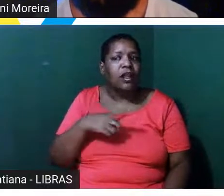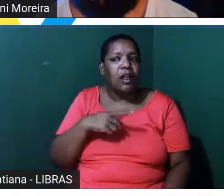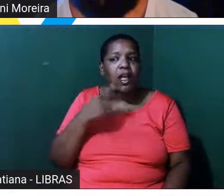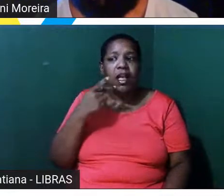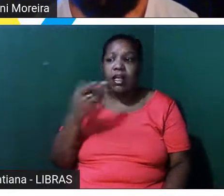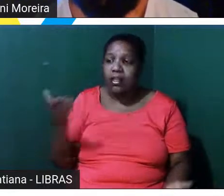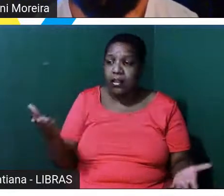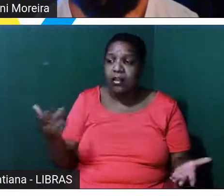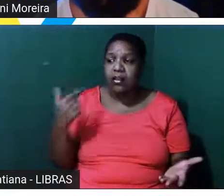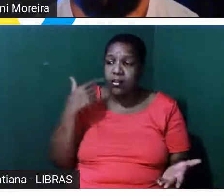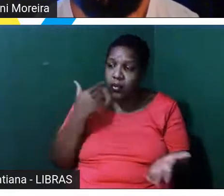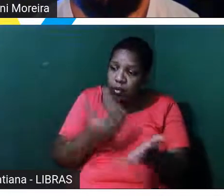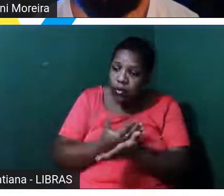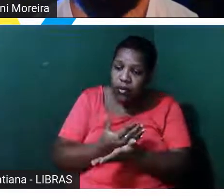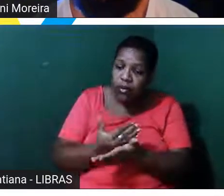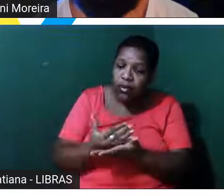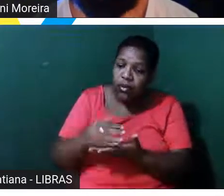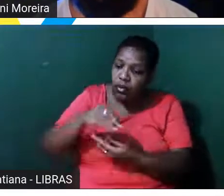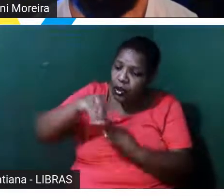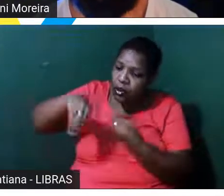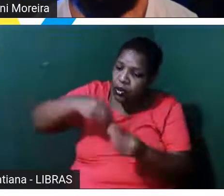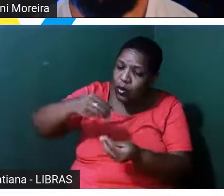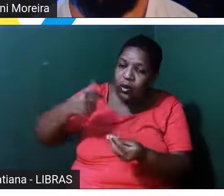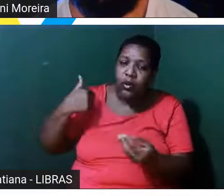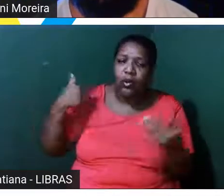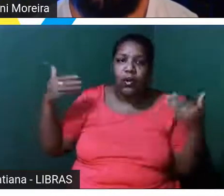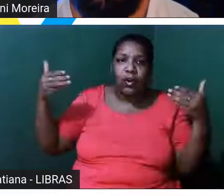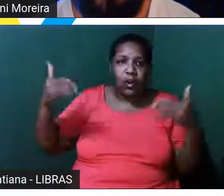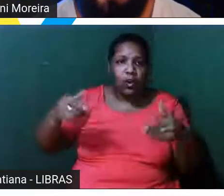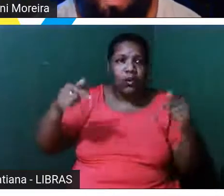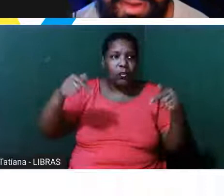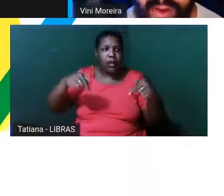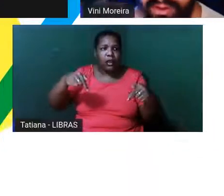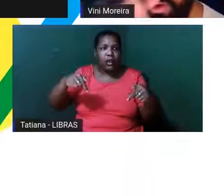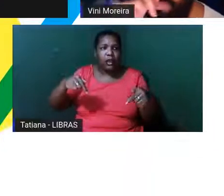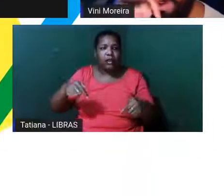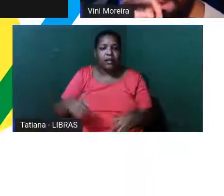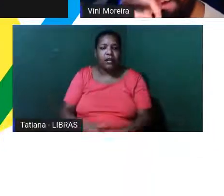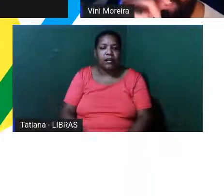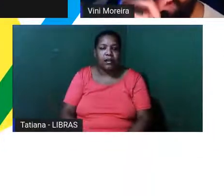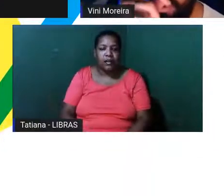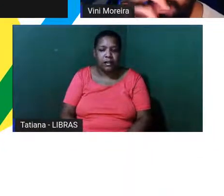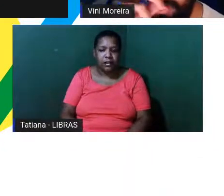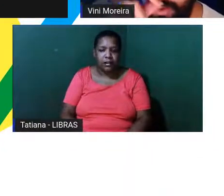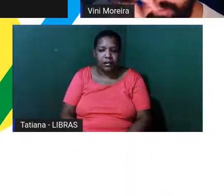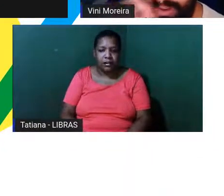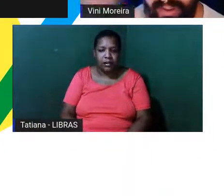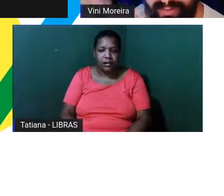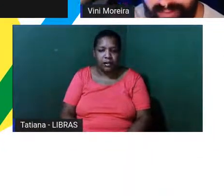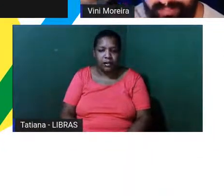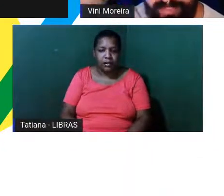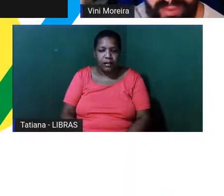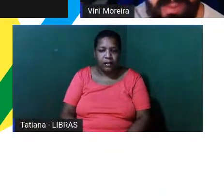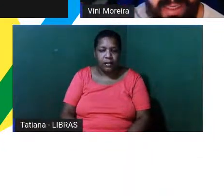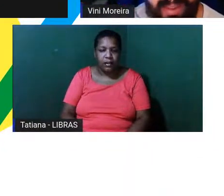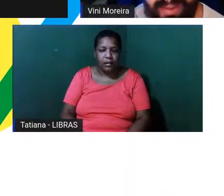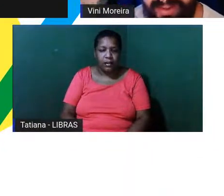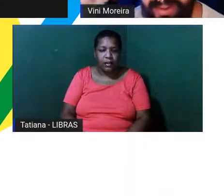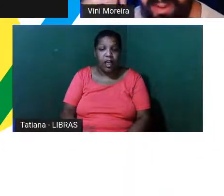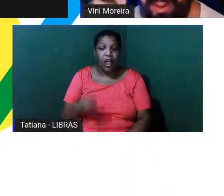assim né que fazer esse misto todo para ficar e voltamos a infantil só para